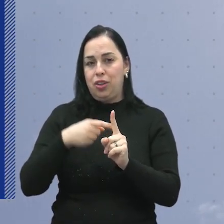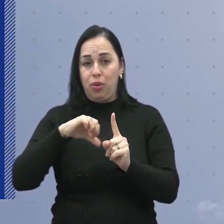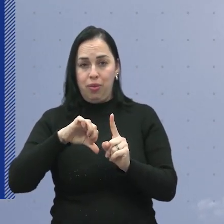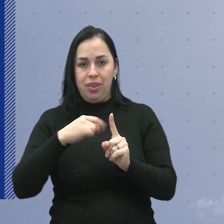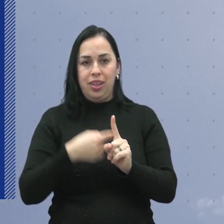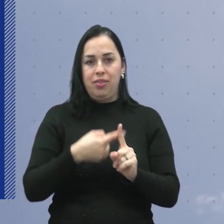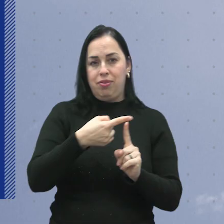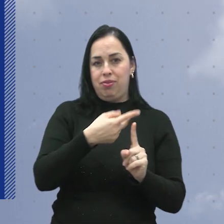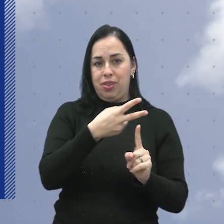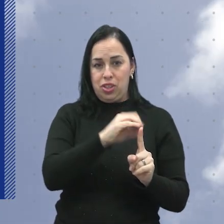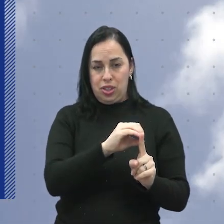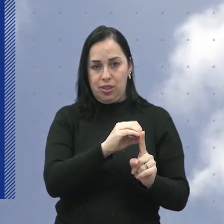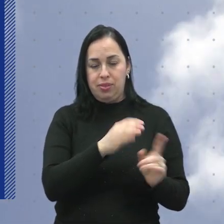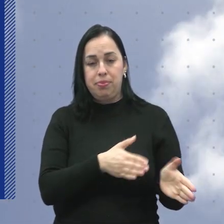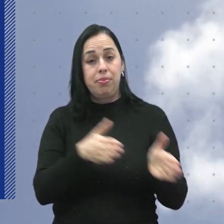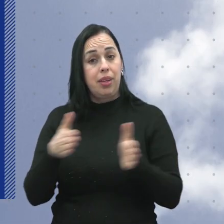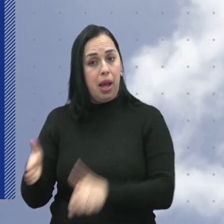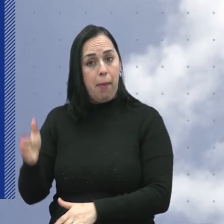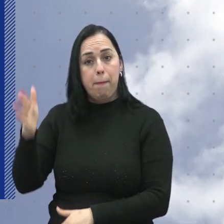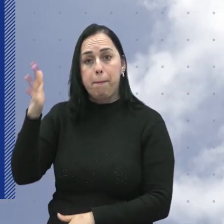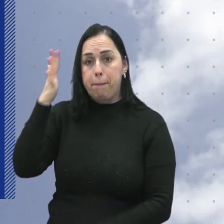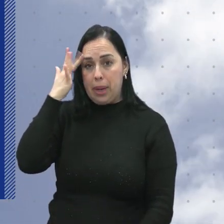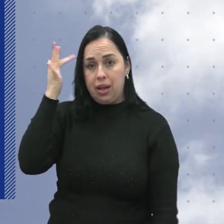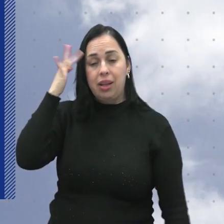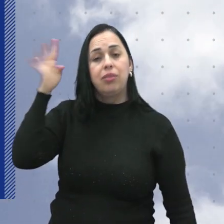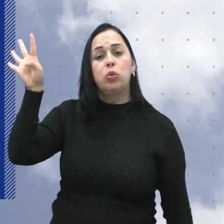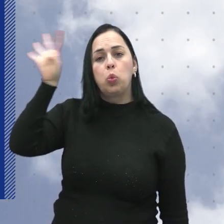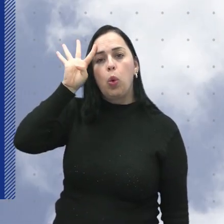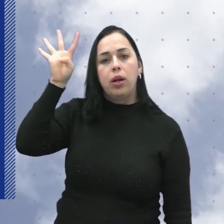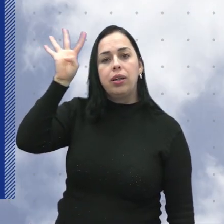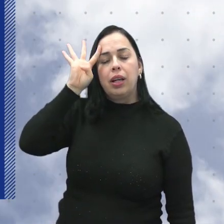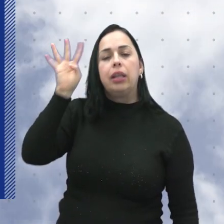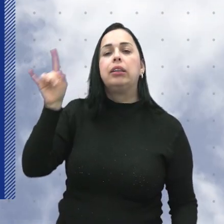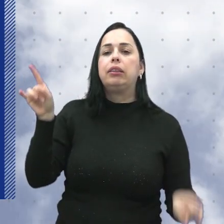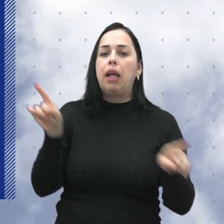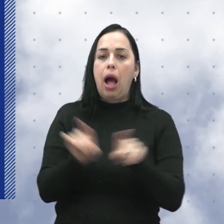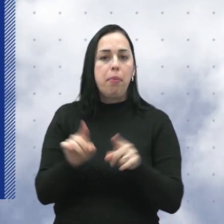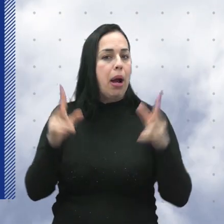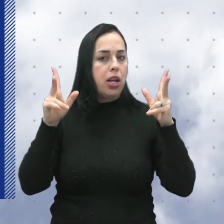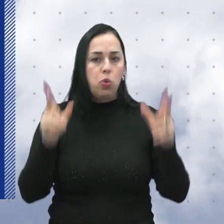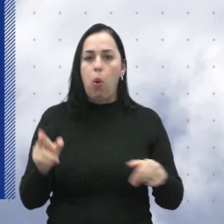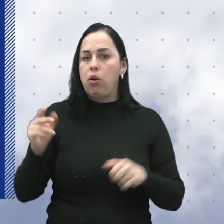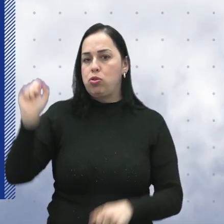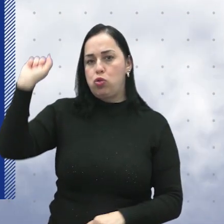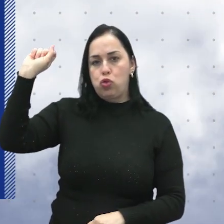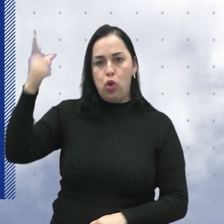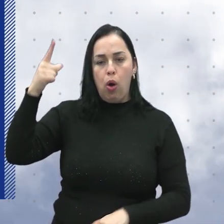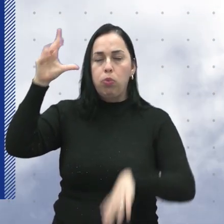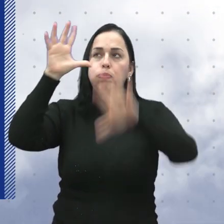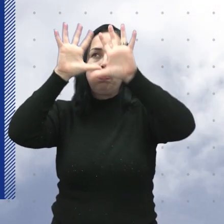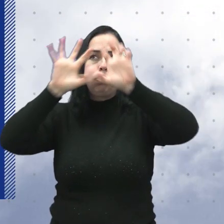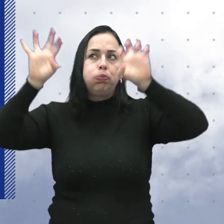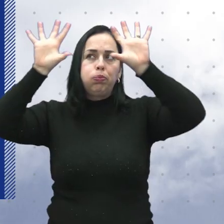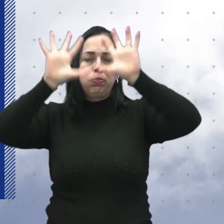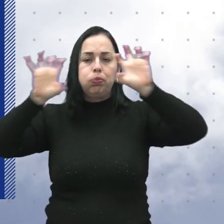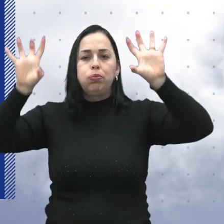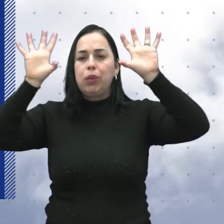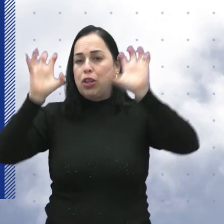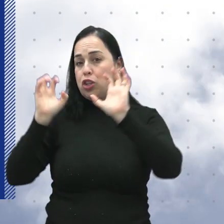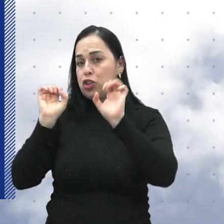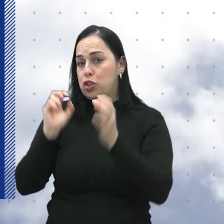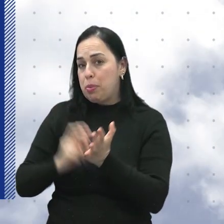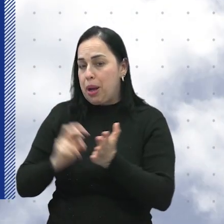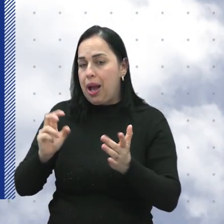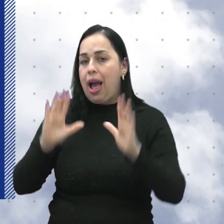entre 9 e 20 graus. Na quarta-feira, o dia também será de sol e com muitas nuvens pela manhã.